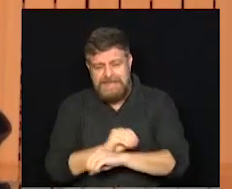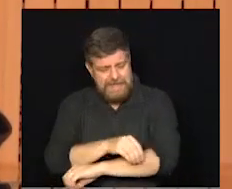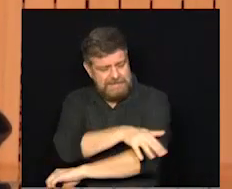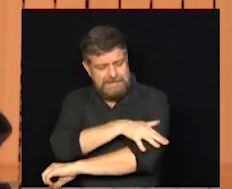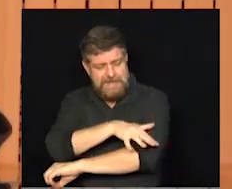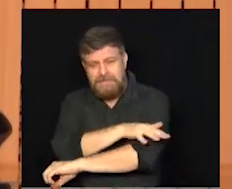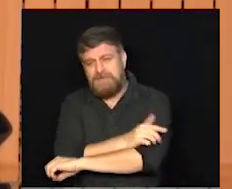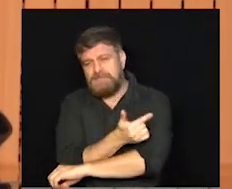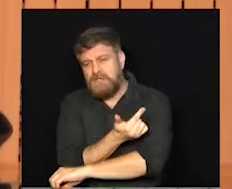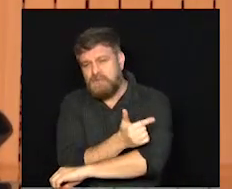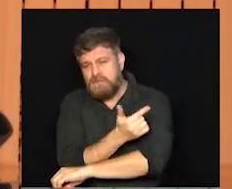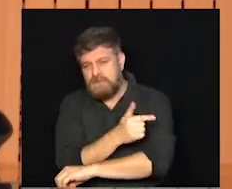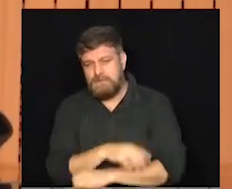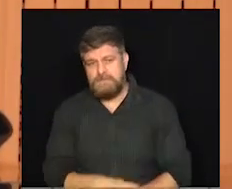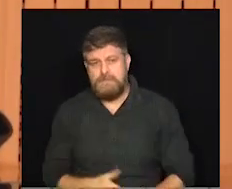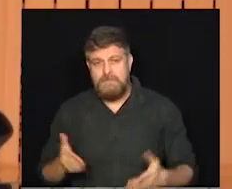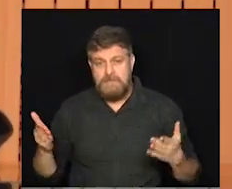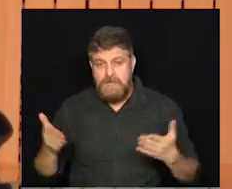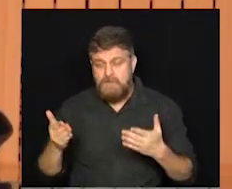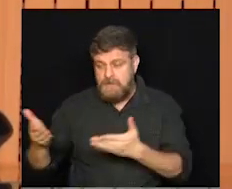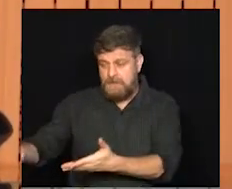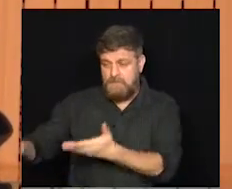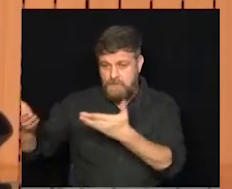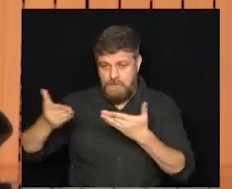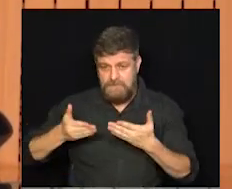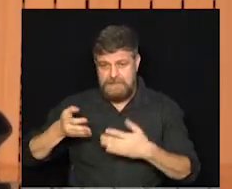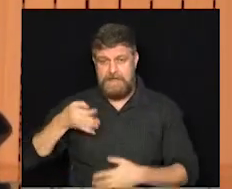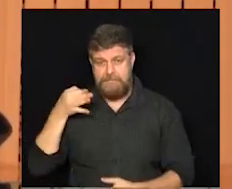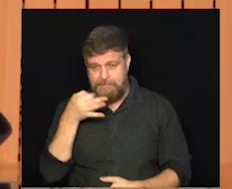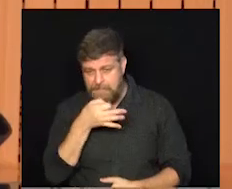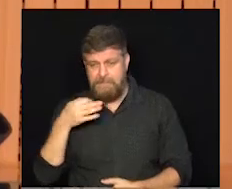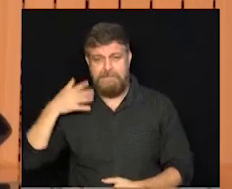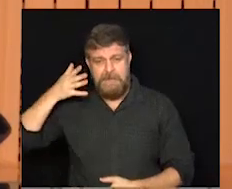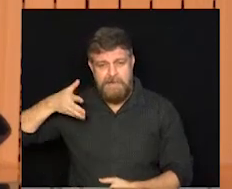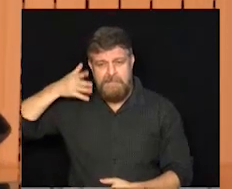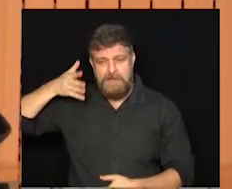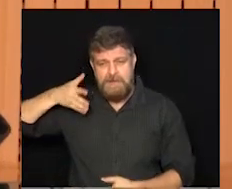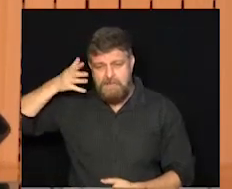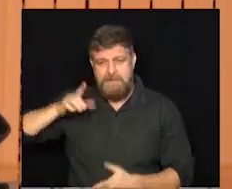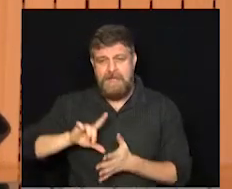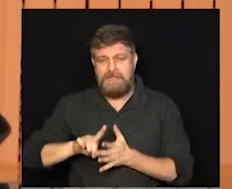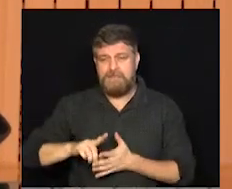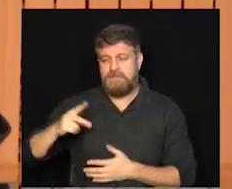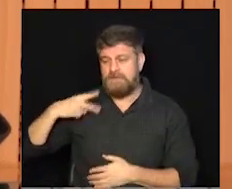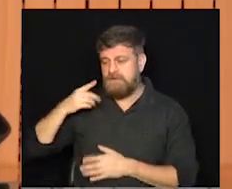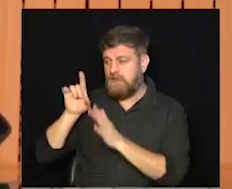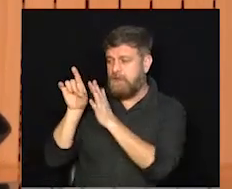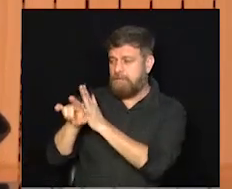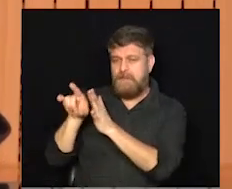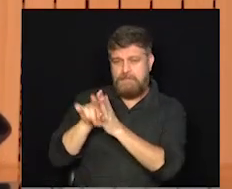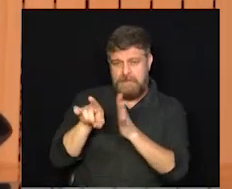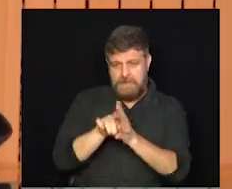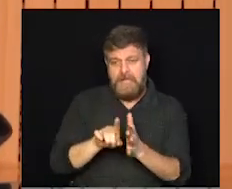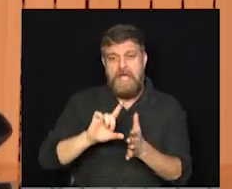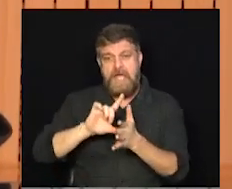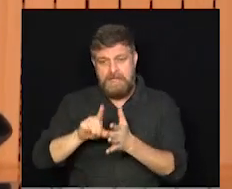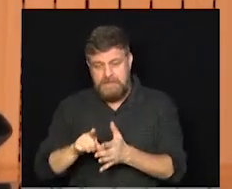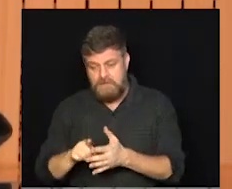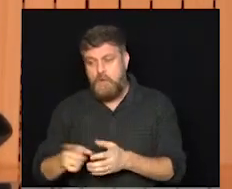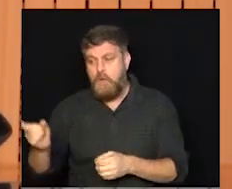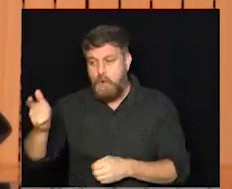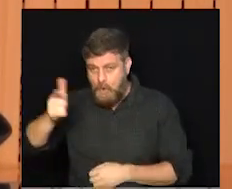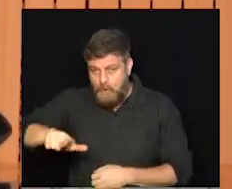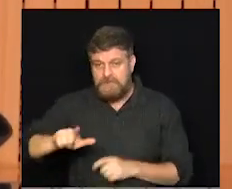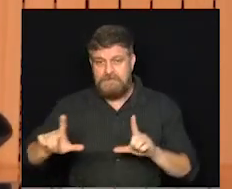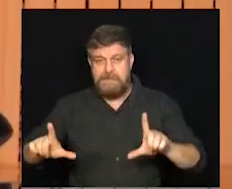os demais convidados, e aí os vereadores farão as perguntas, depois a gente volta para o senhor também aí fazer